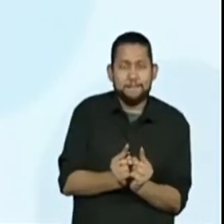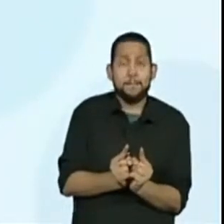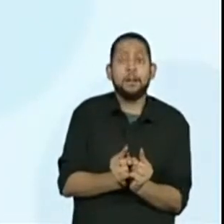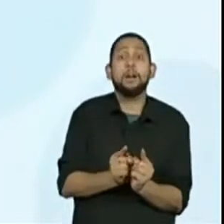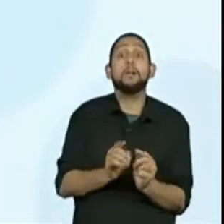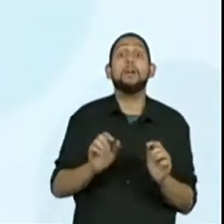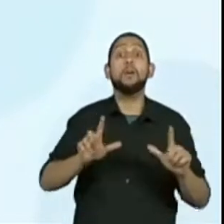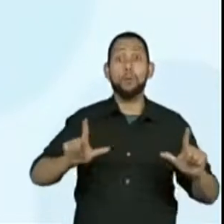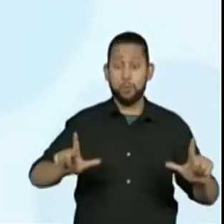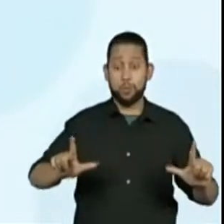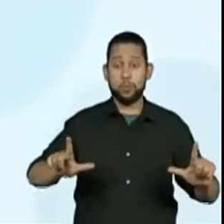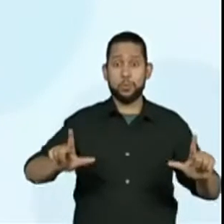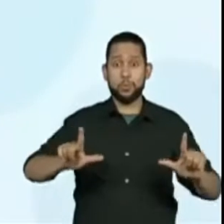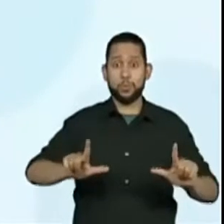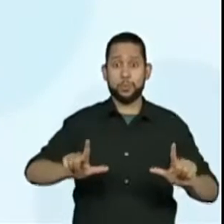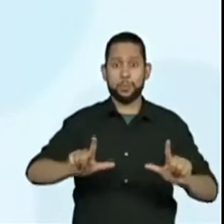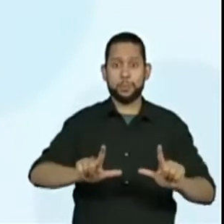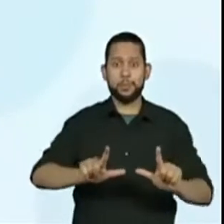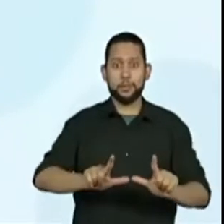ele vai ficar menor.